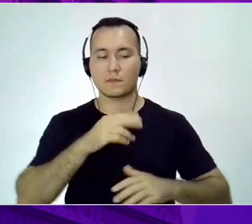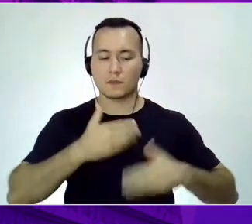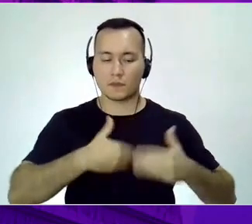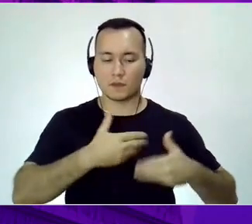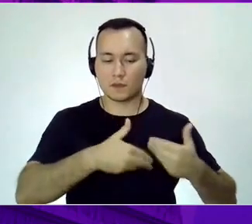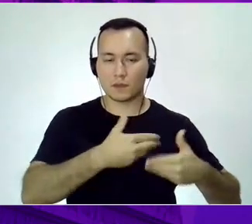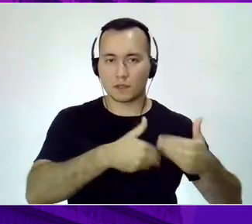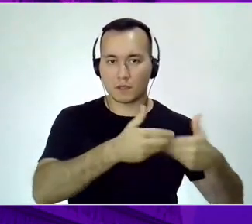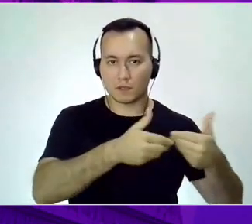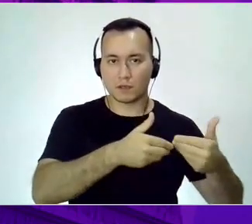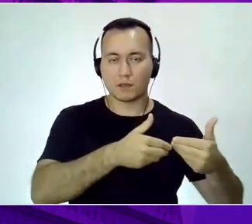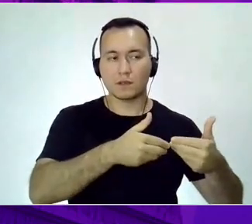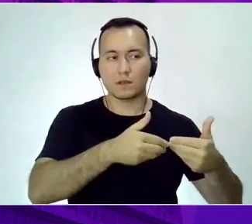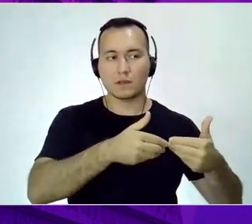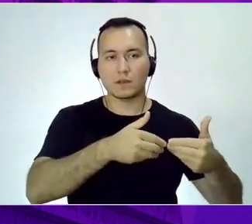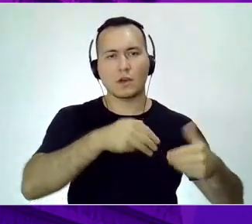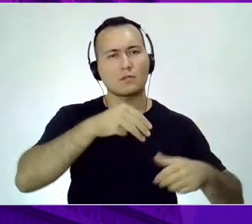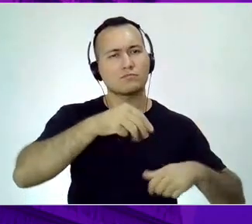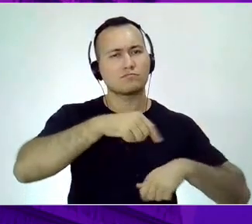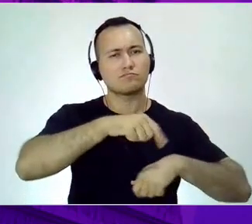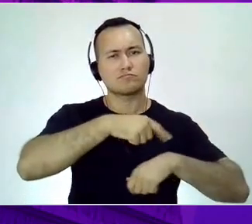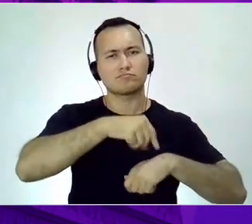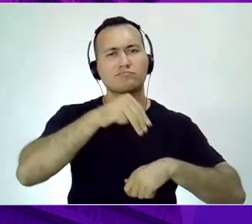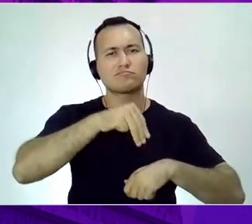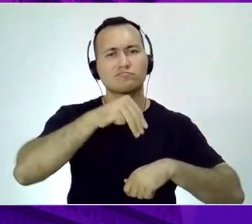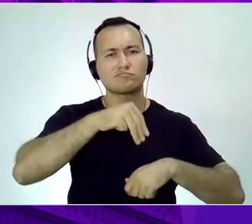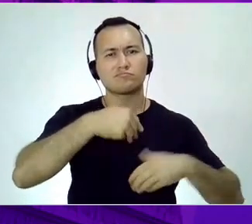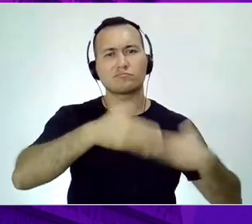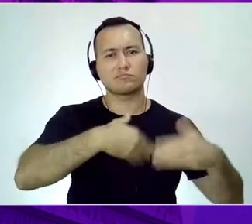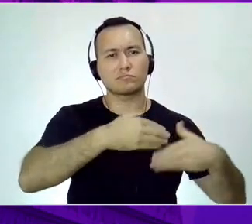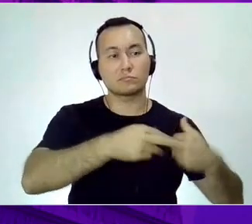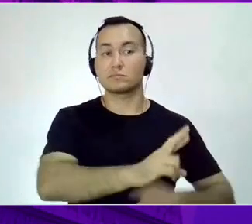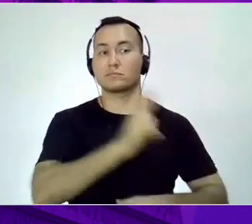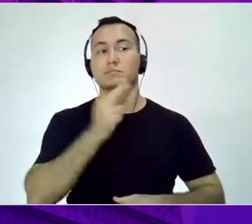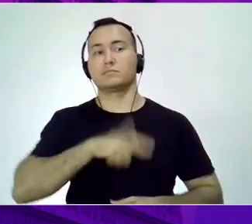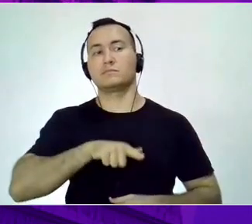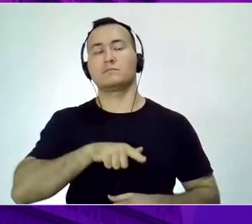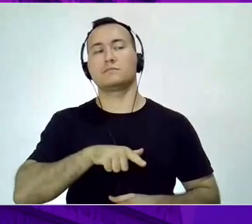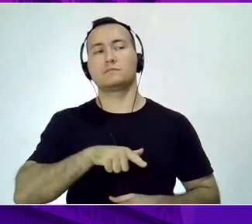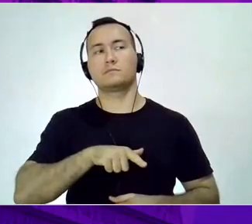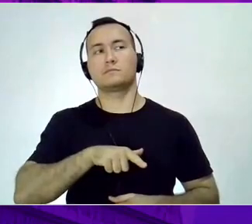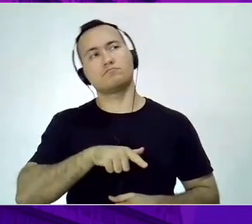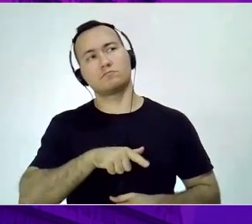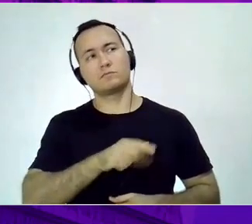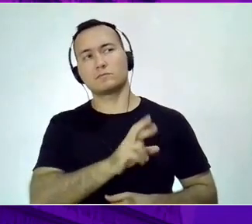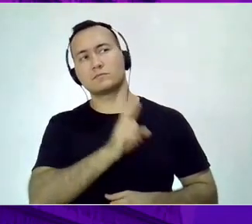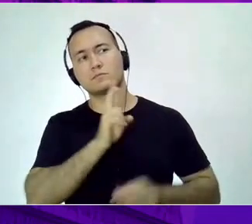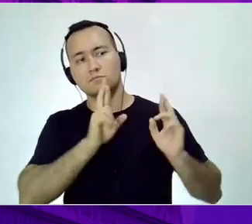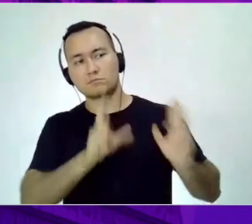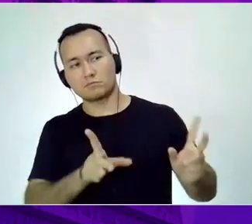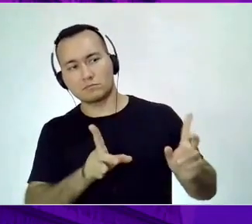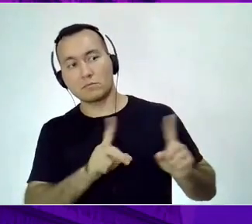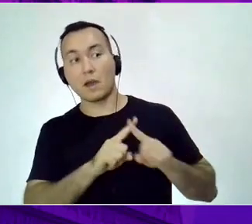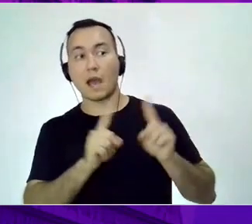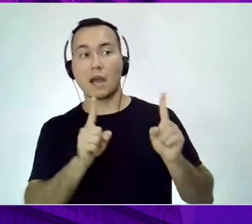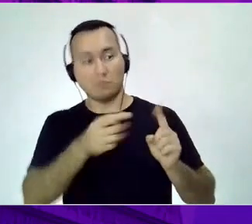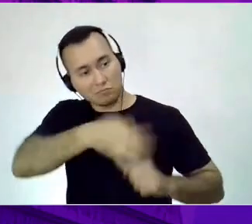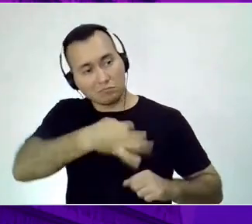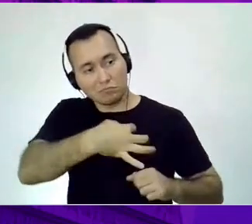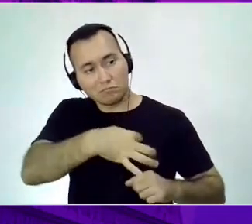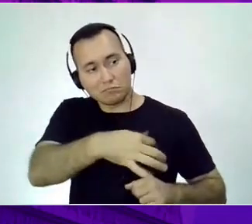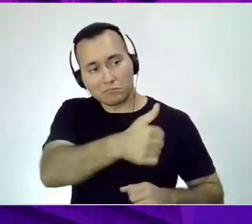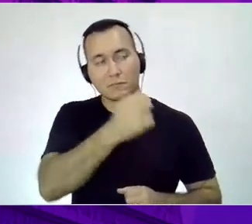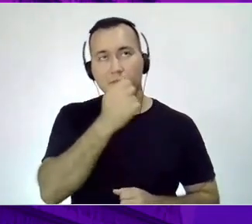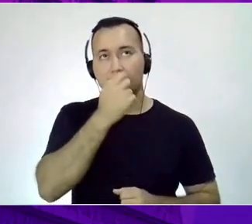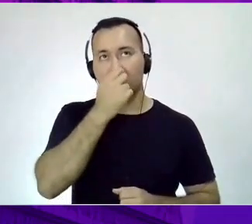E ambas podem estar corretas, inclusive, mesmo sendo diferentes. Uma delas pode estar errada, as duas podem estar erradas